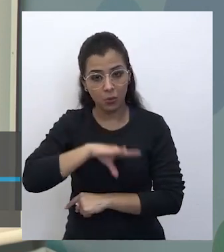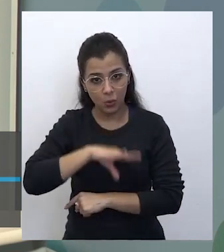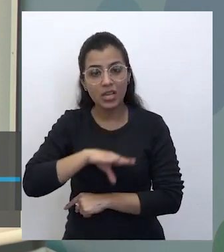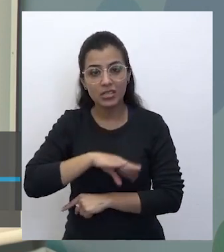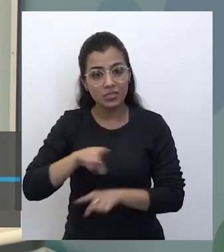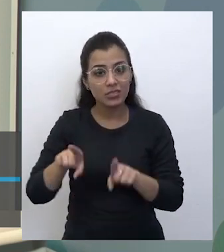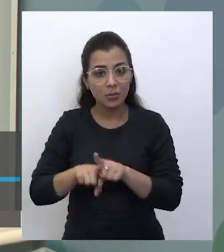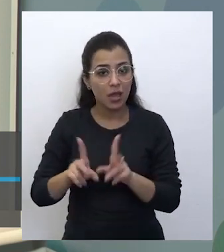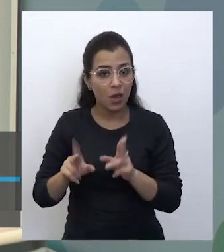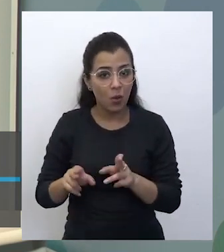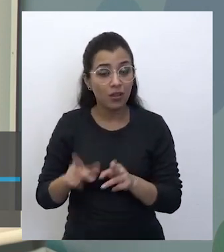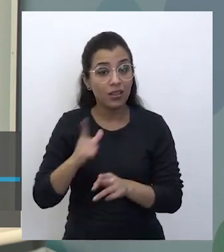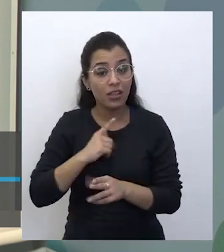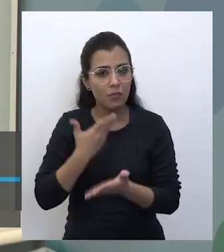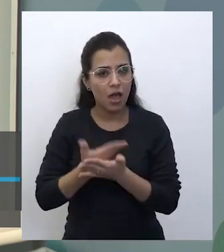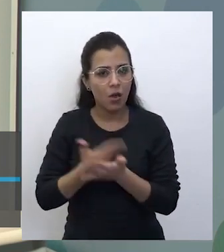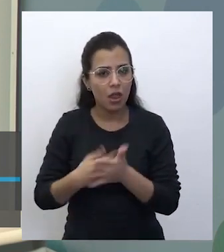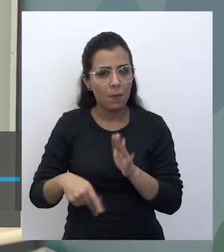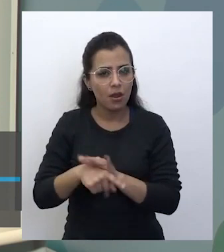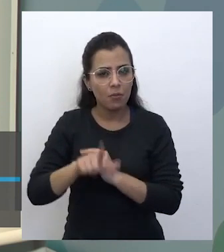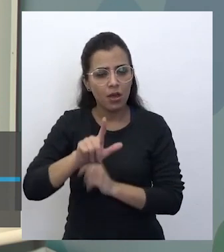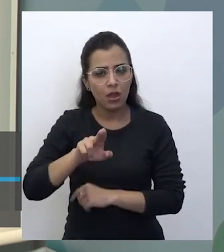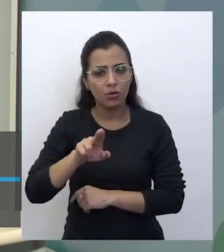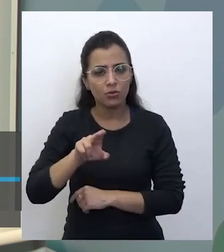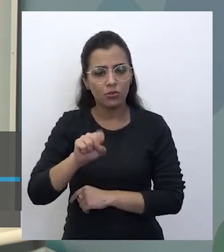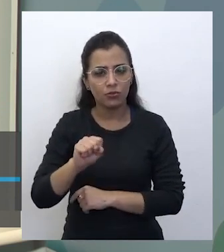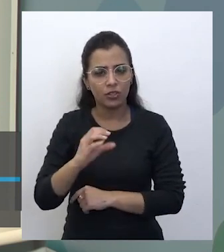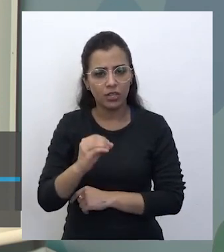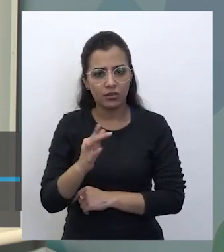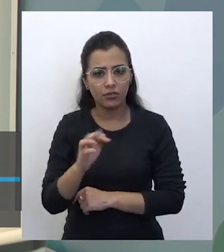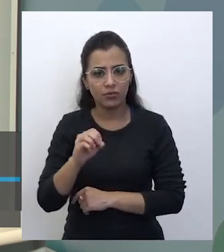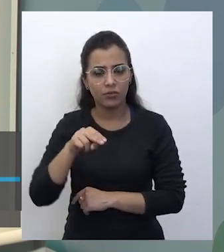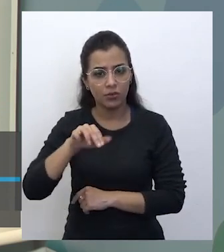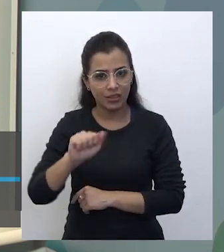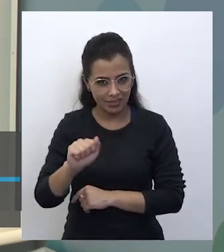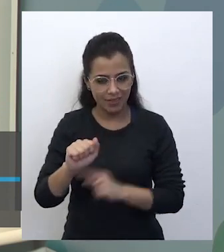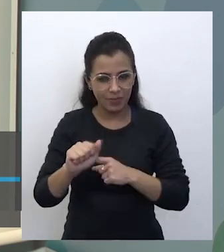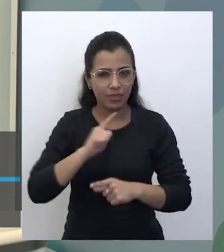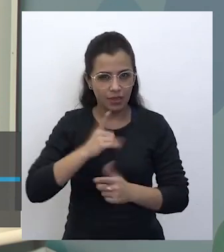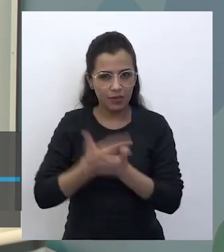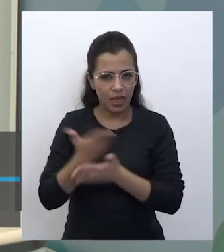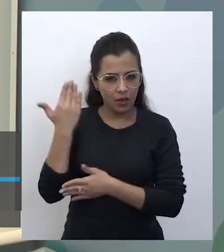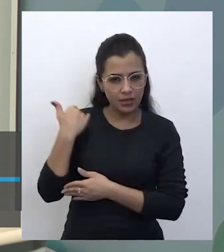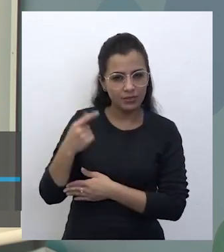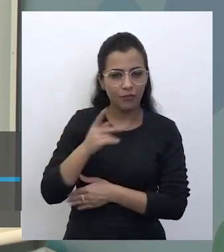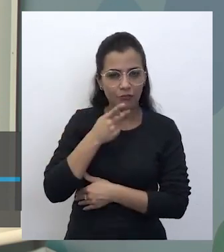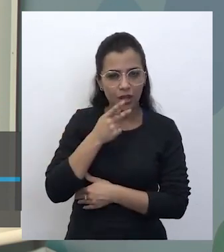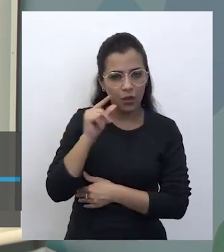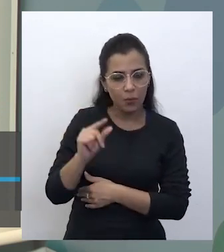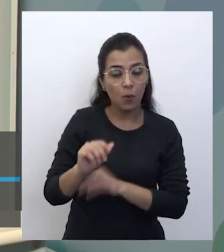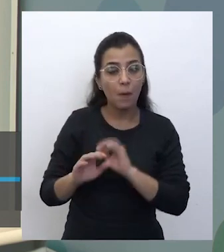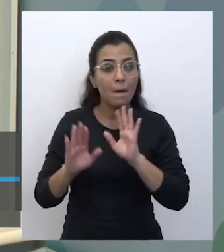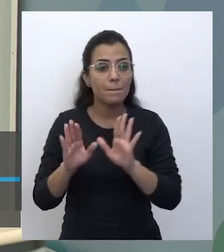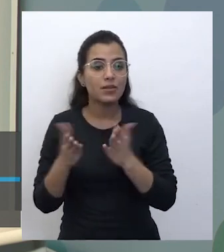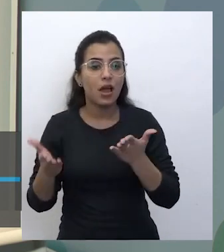de lusofonia. Mas eu queria passar para vocês alguns exemplos, né, imagens da vida na Idade Média. Eu